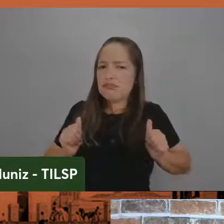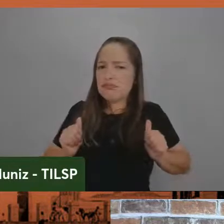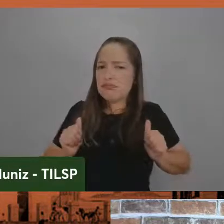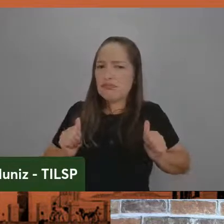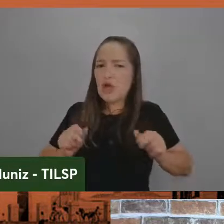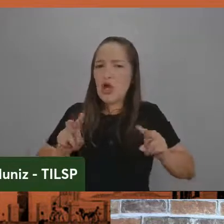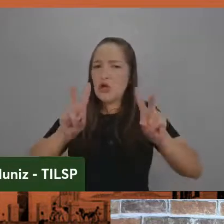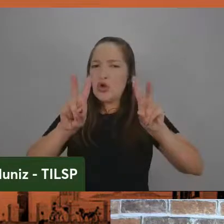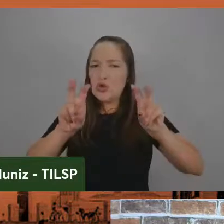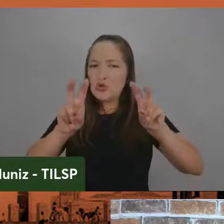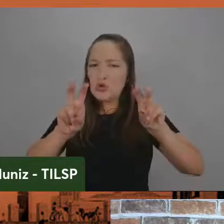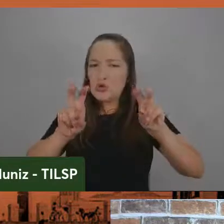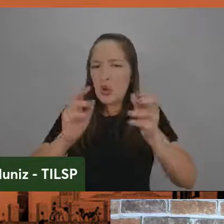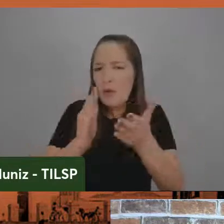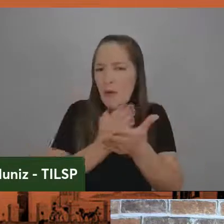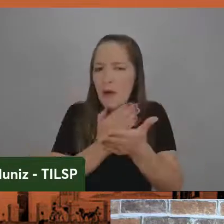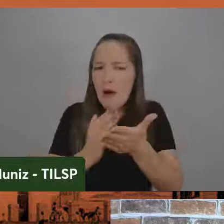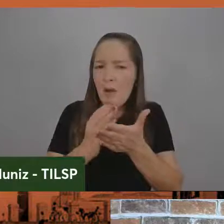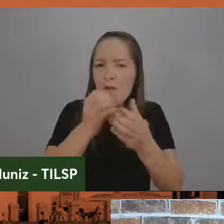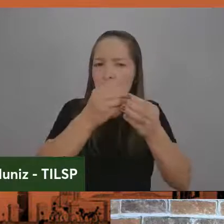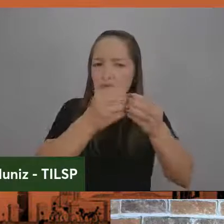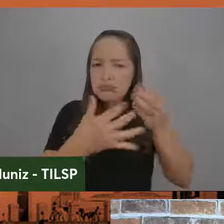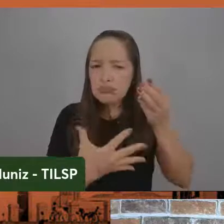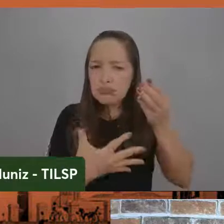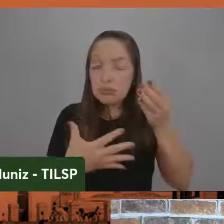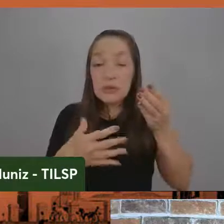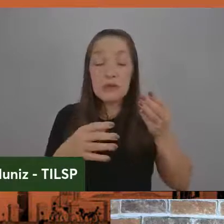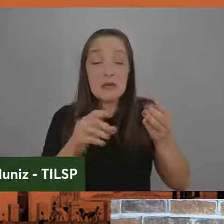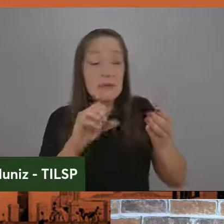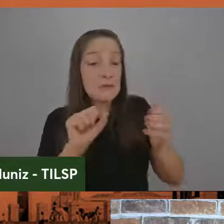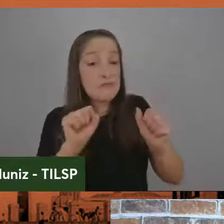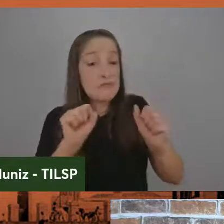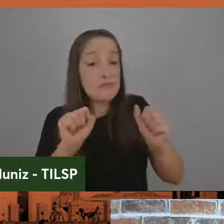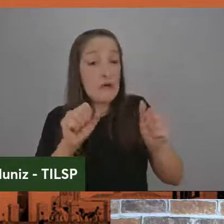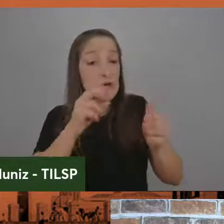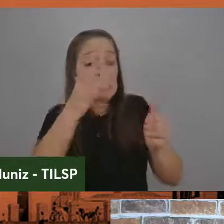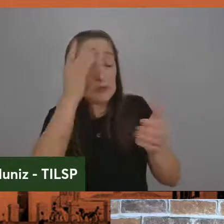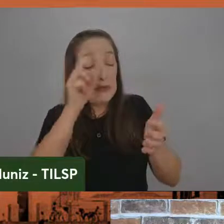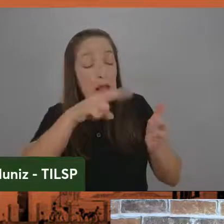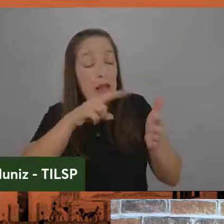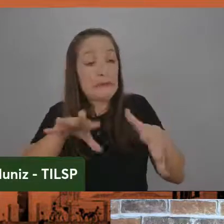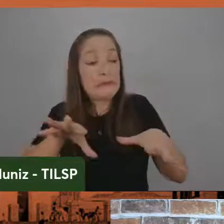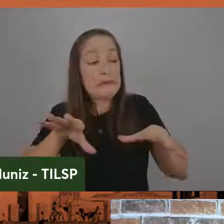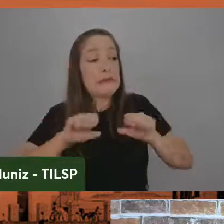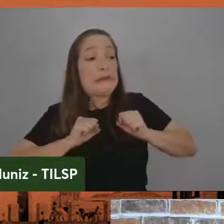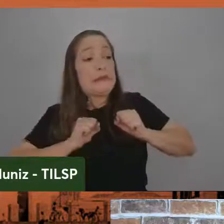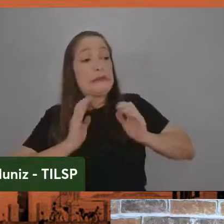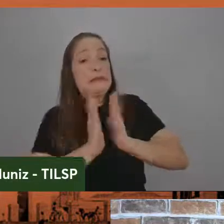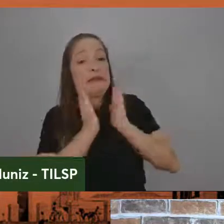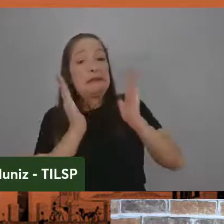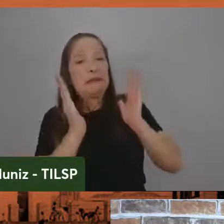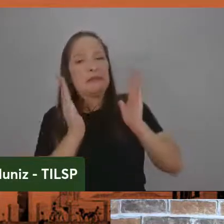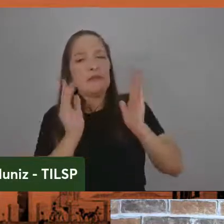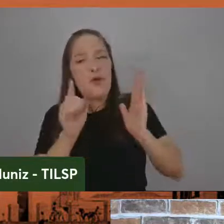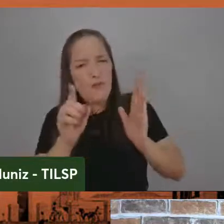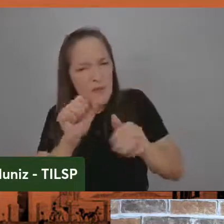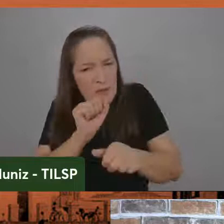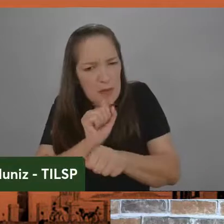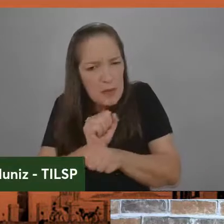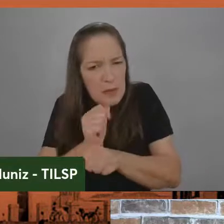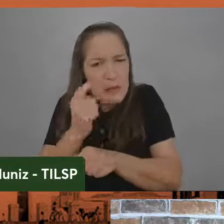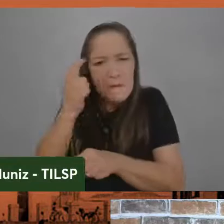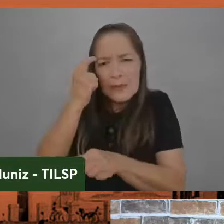específica, esse dado, né, chocante, essa característica tão chocante. Houve essa hesitação em algum momento ou foi que foi, Milton?